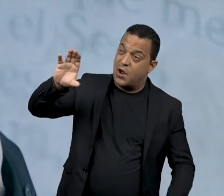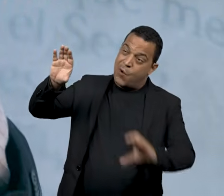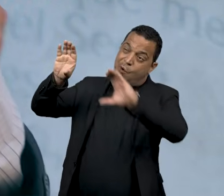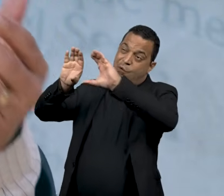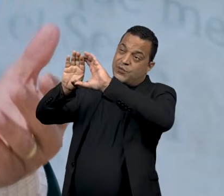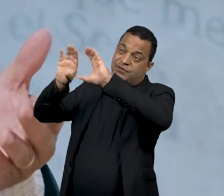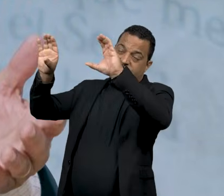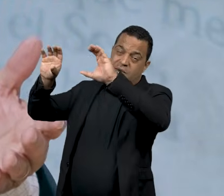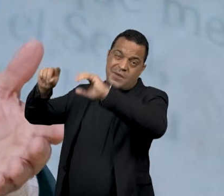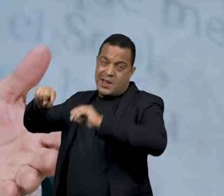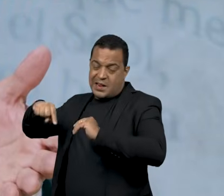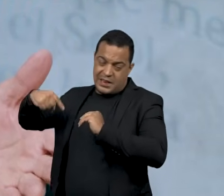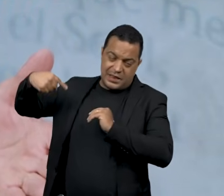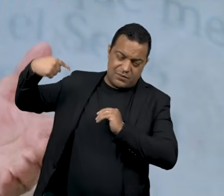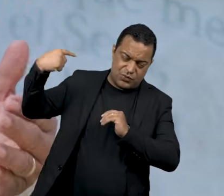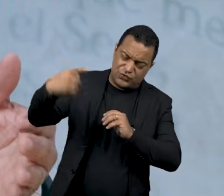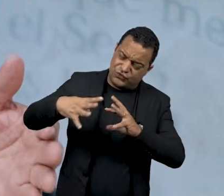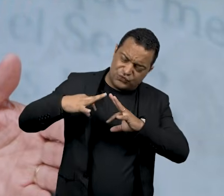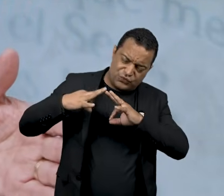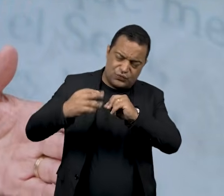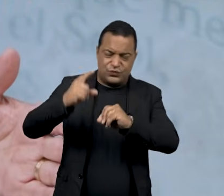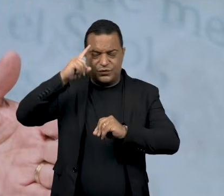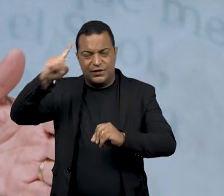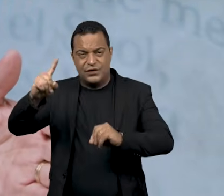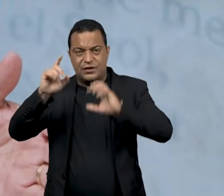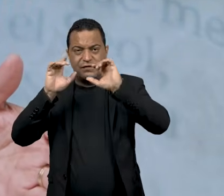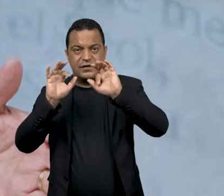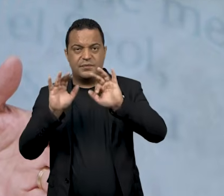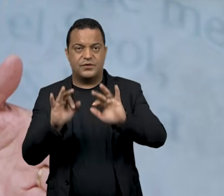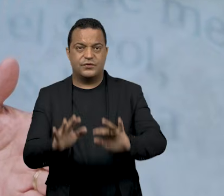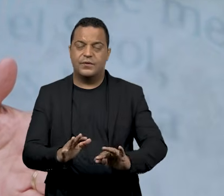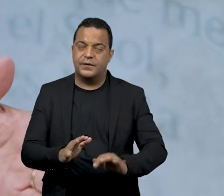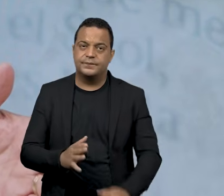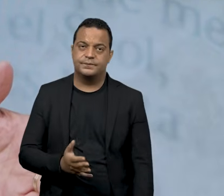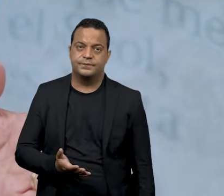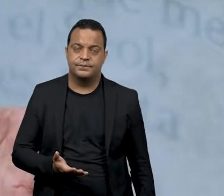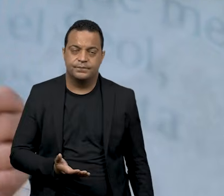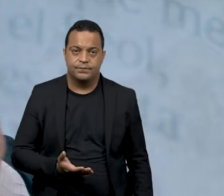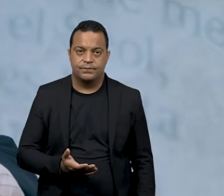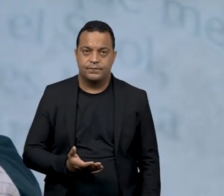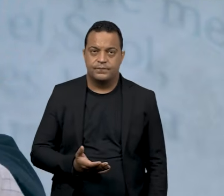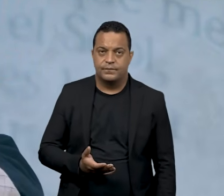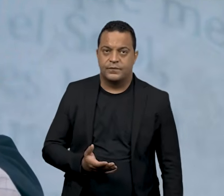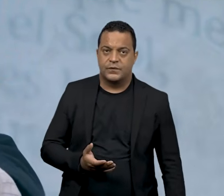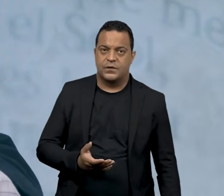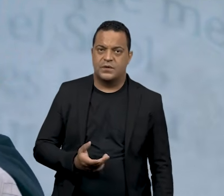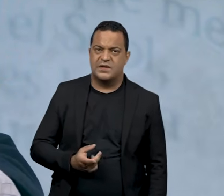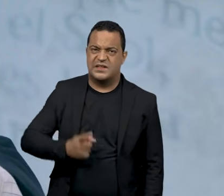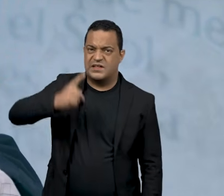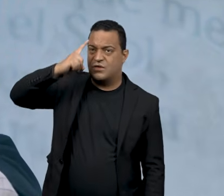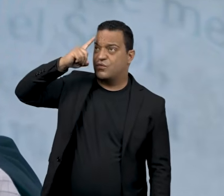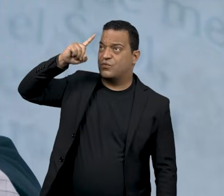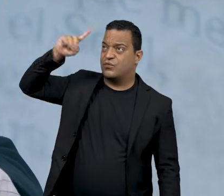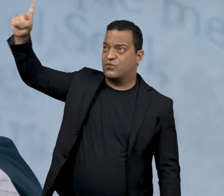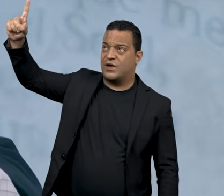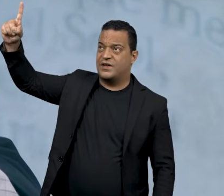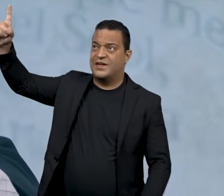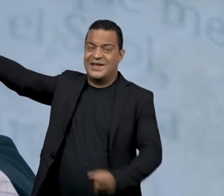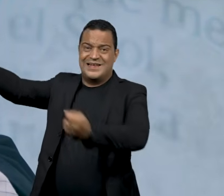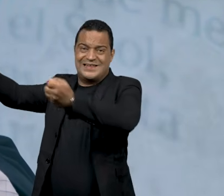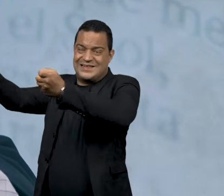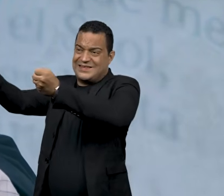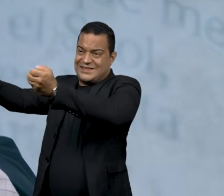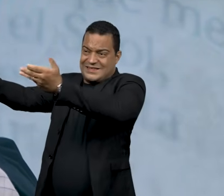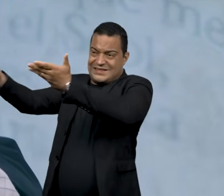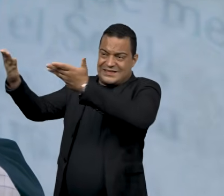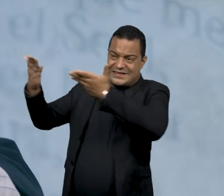buscai, pois, em primeiro lugar o reino de Deus e a sua justiça, e as demais coisas lhe serão acrescentadas. Eu achei interessante o Daniel ele falando, né,